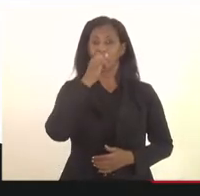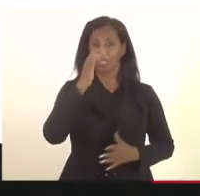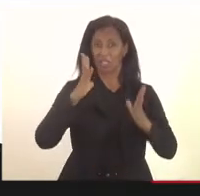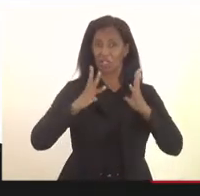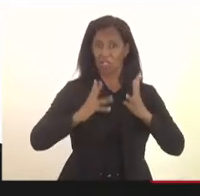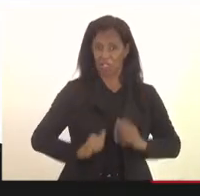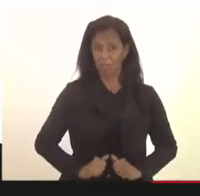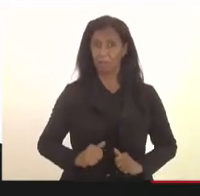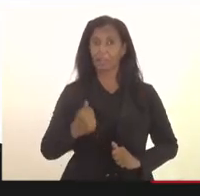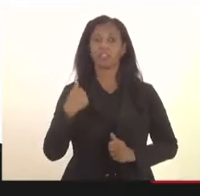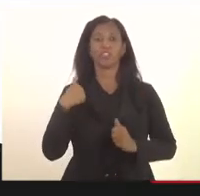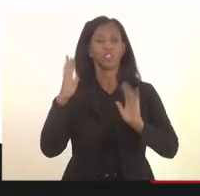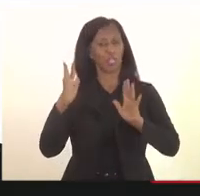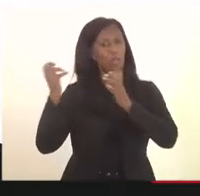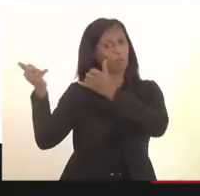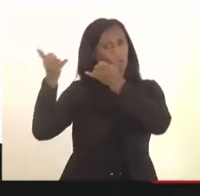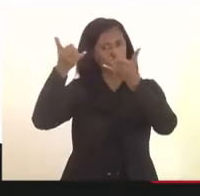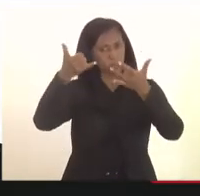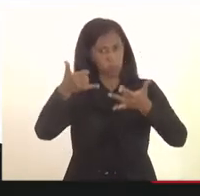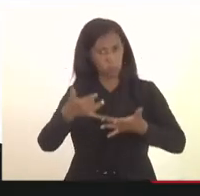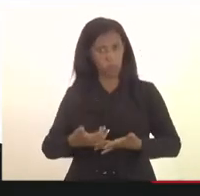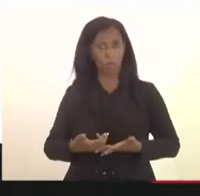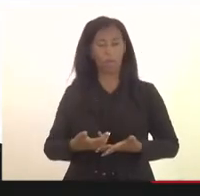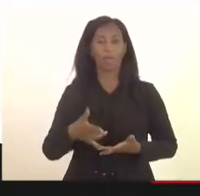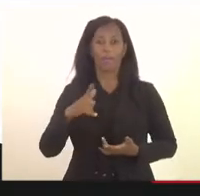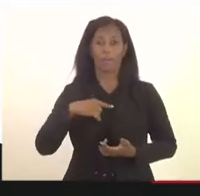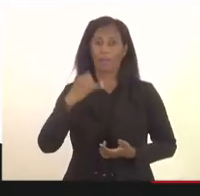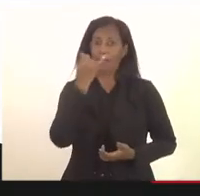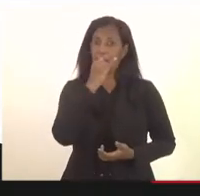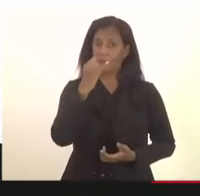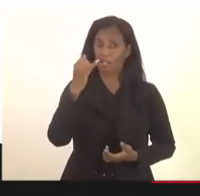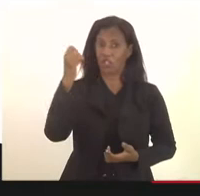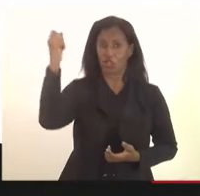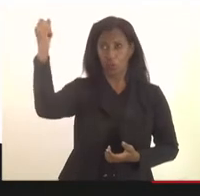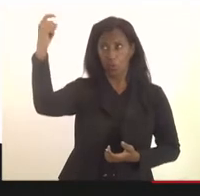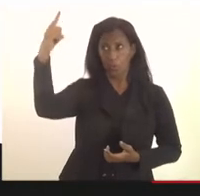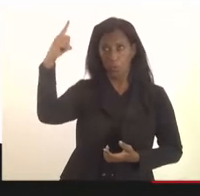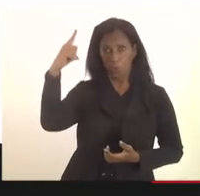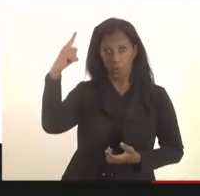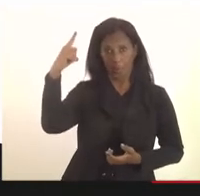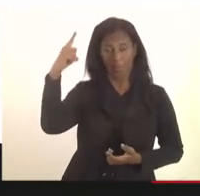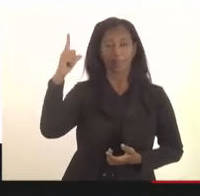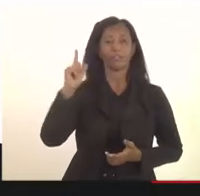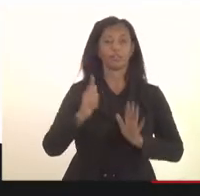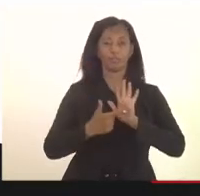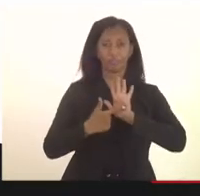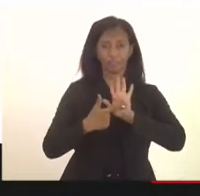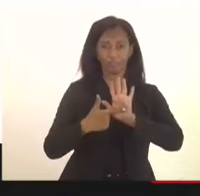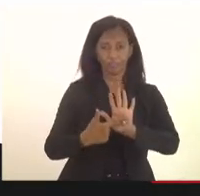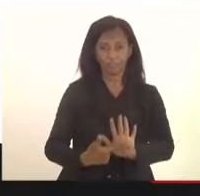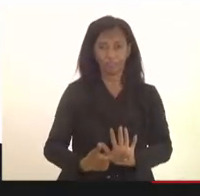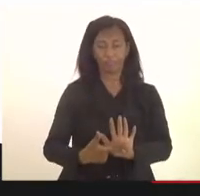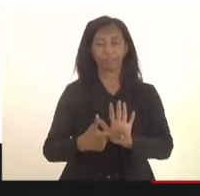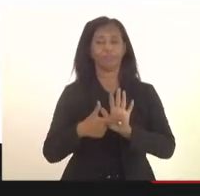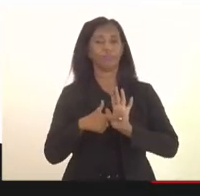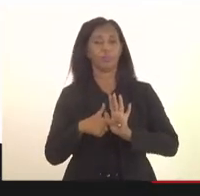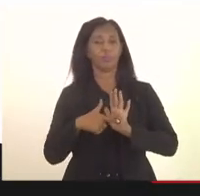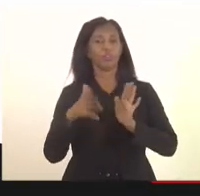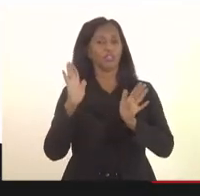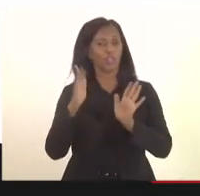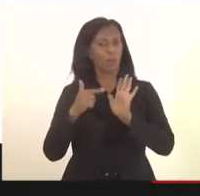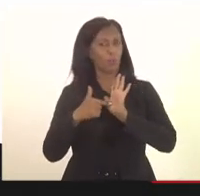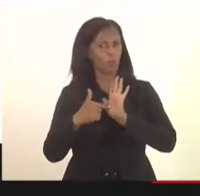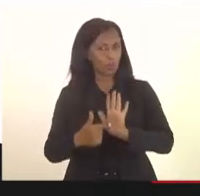a gente adquiriu essa empresa de energia solar, que é a Amplus, né? Nós temos uma presença hoje muito ainda, nós vamos